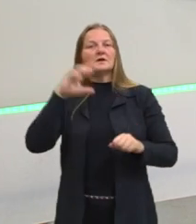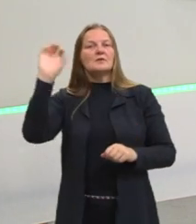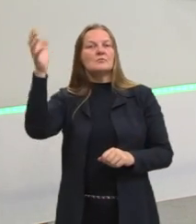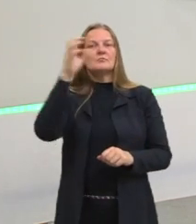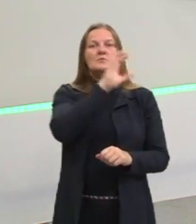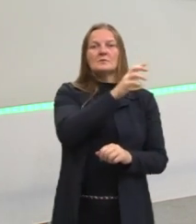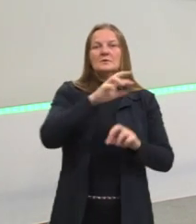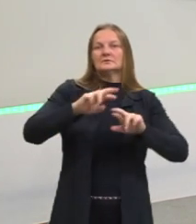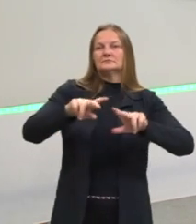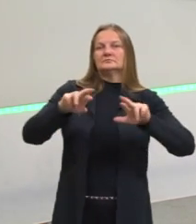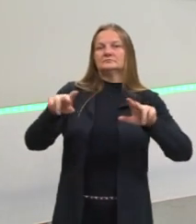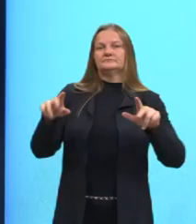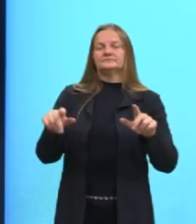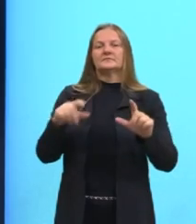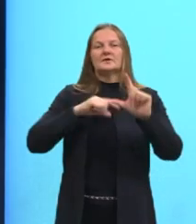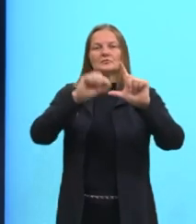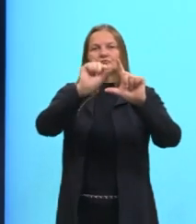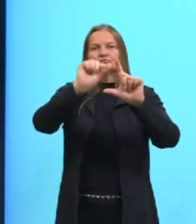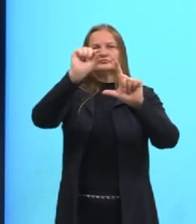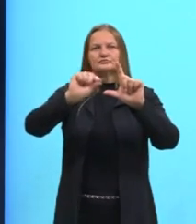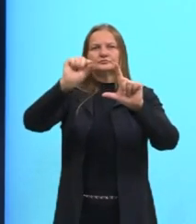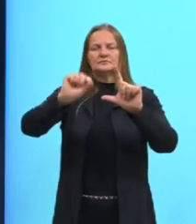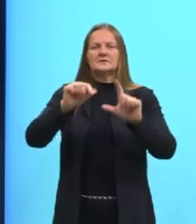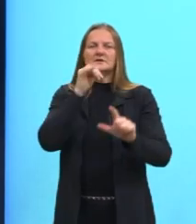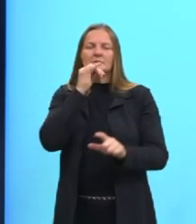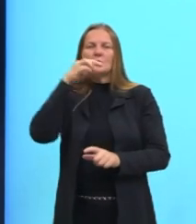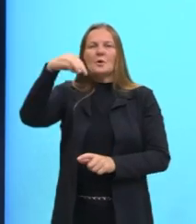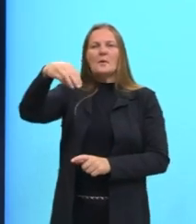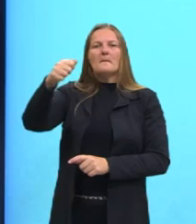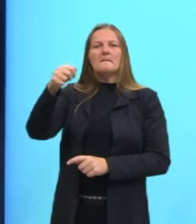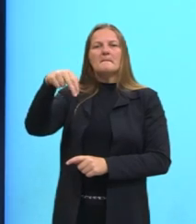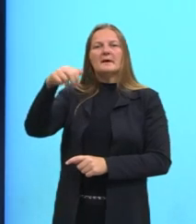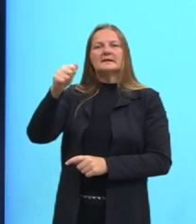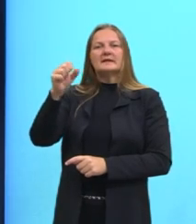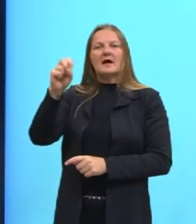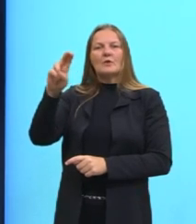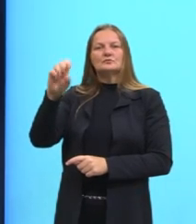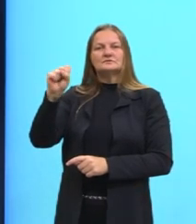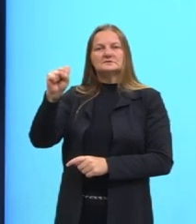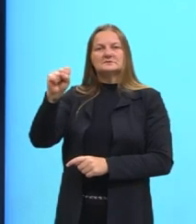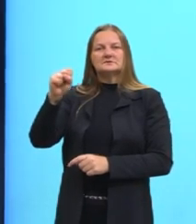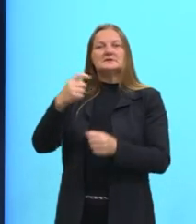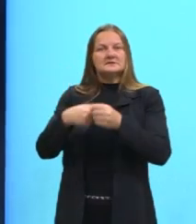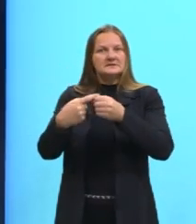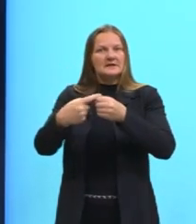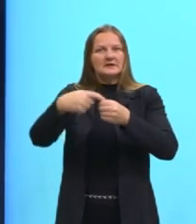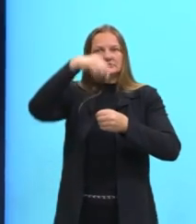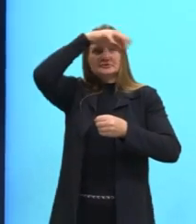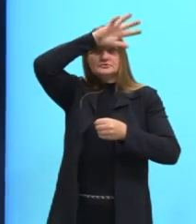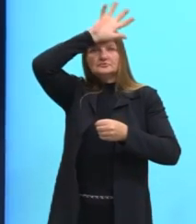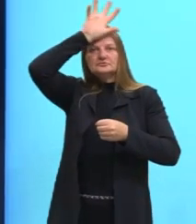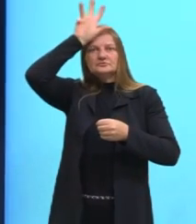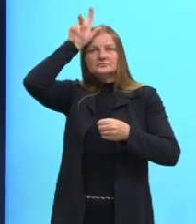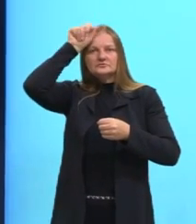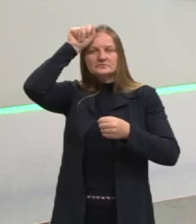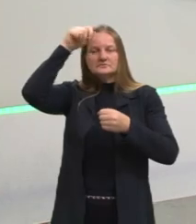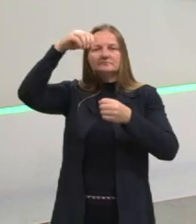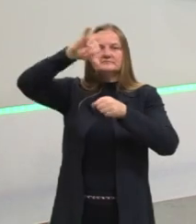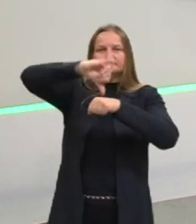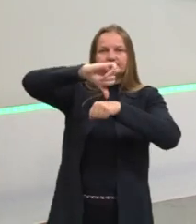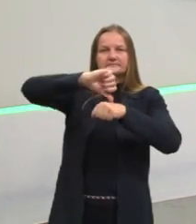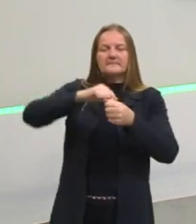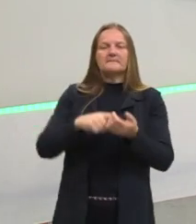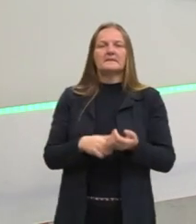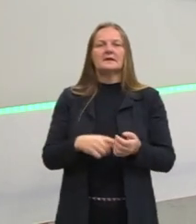né vai ter um climograma vamos pegar aqui em Manaus uó Manaus então sempre vai ter o seguinte gurizada vão ser dividido em